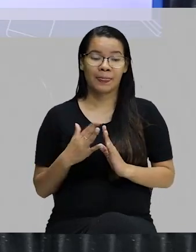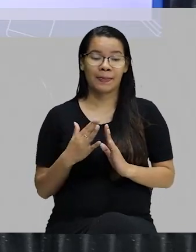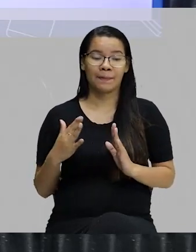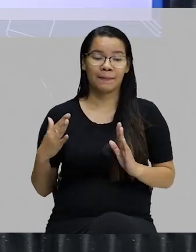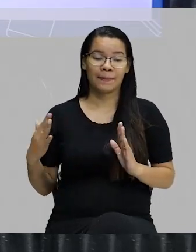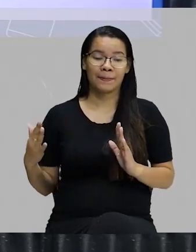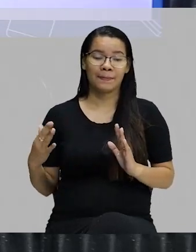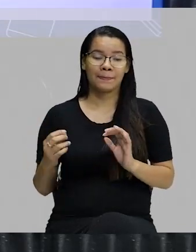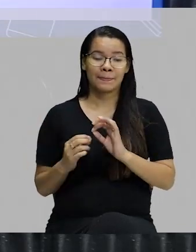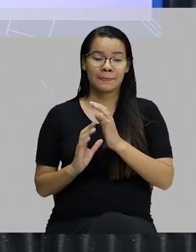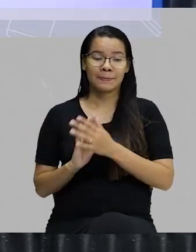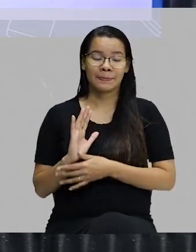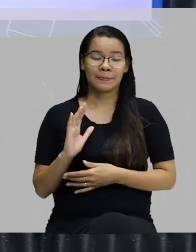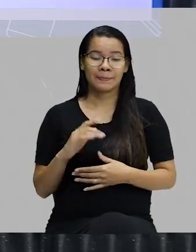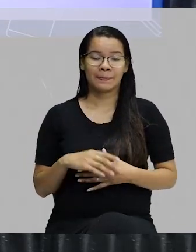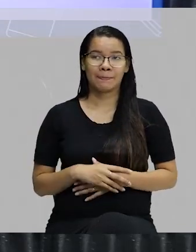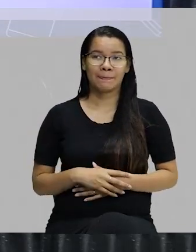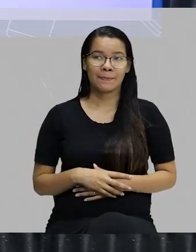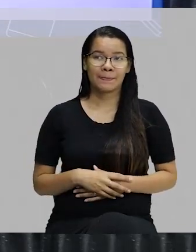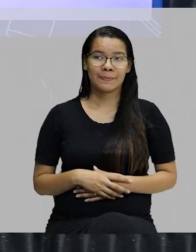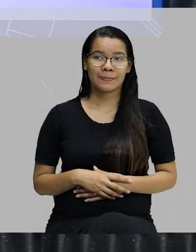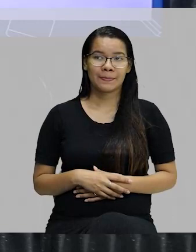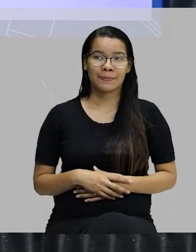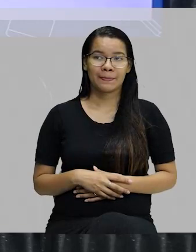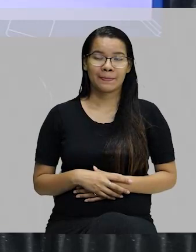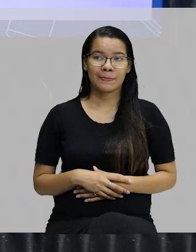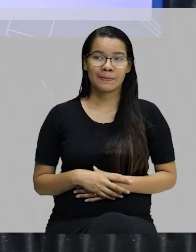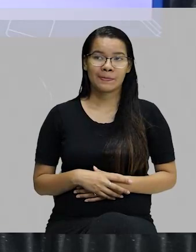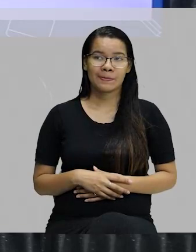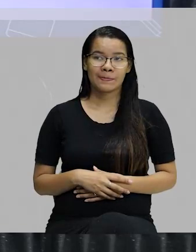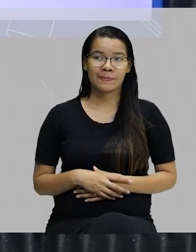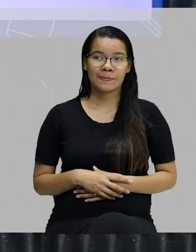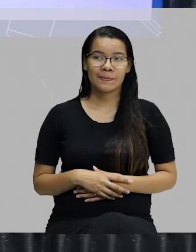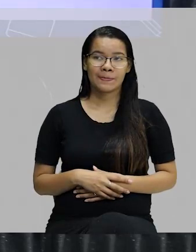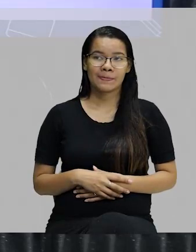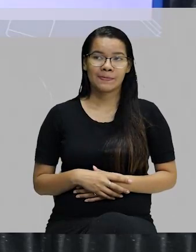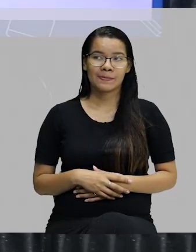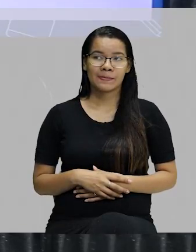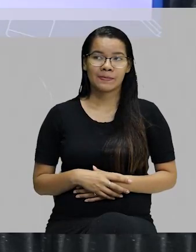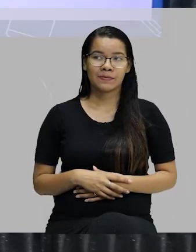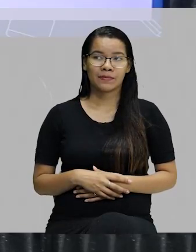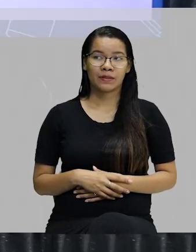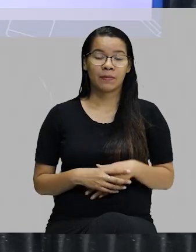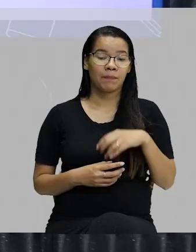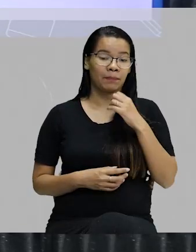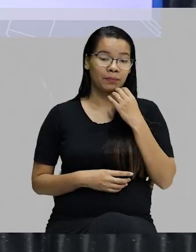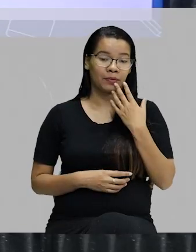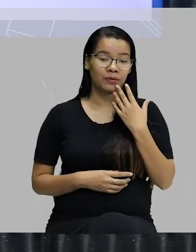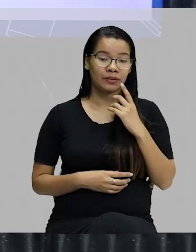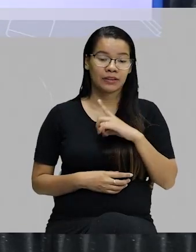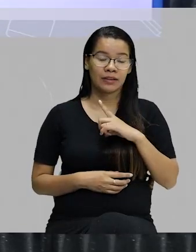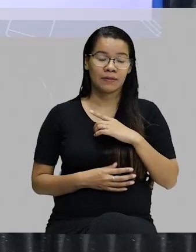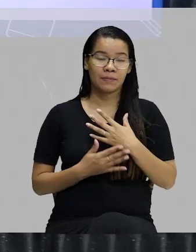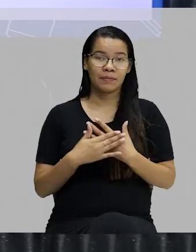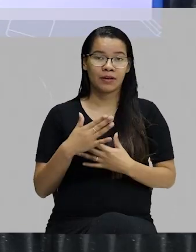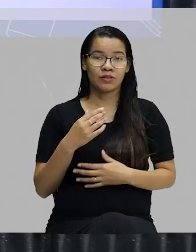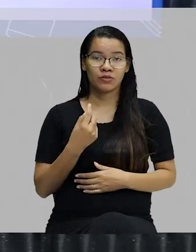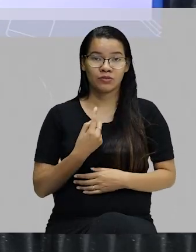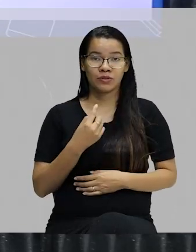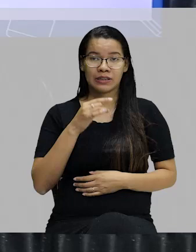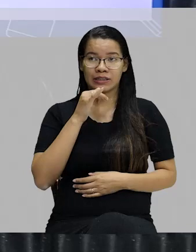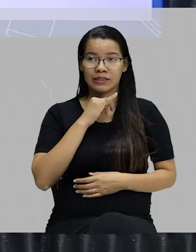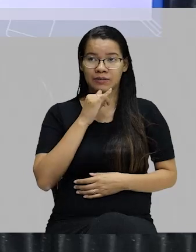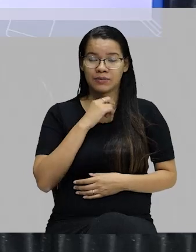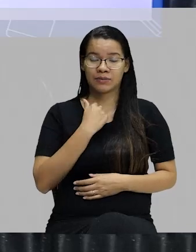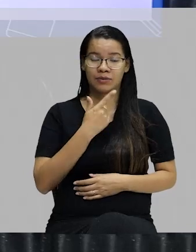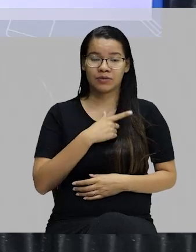Fibonacci montada, tá? Há alguns elementos dela, tá? Porque ela é uma sequência infinita. Bom, tem mais aqui um exemplo para a